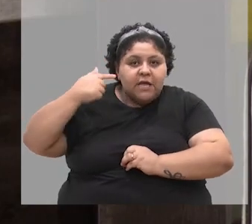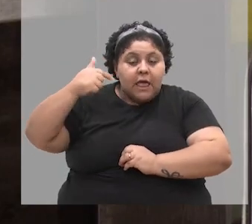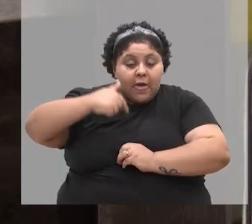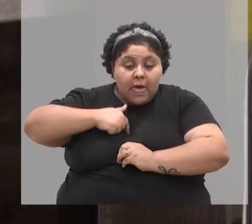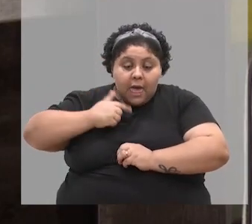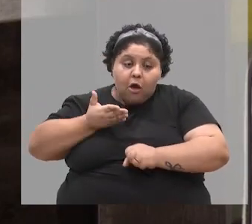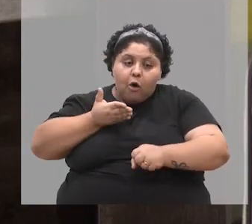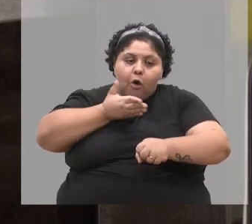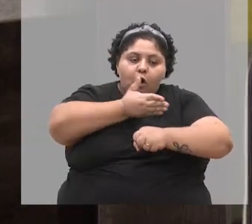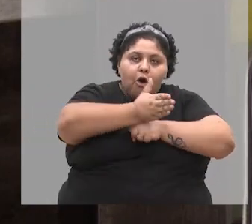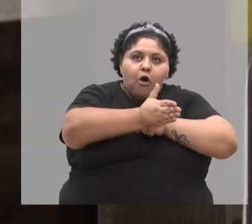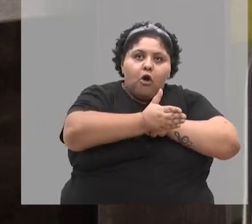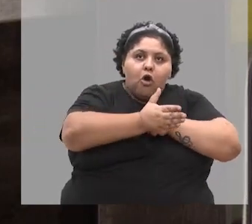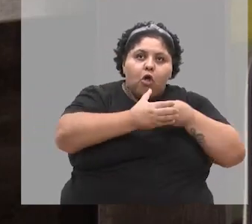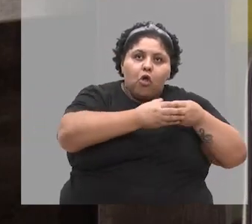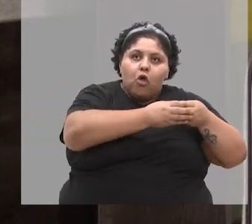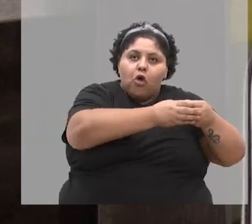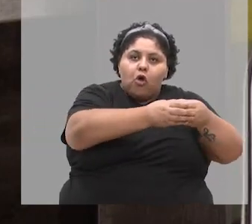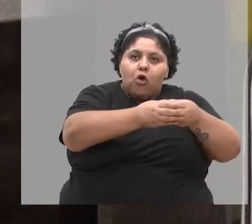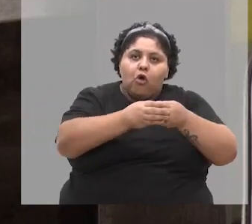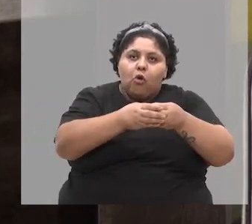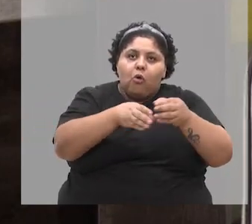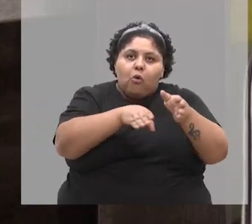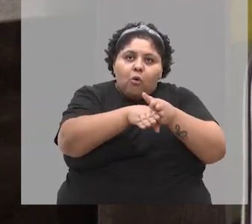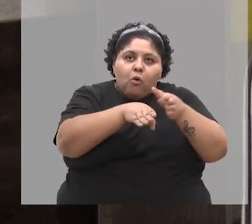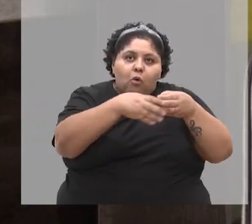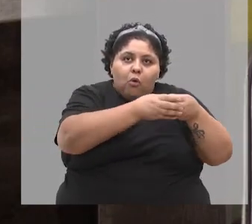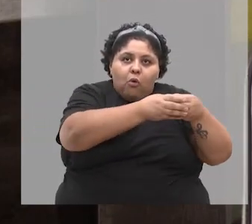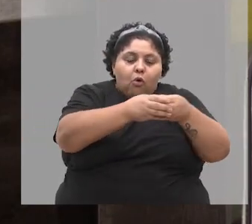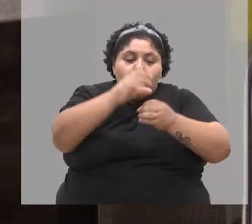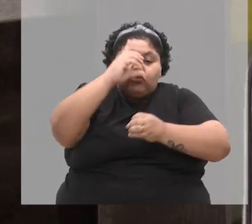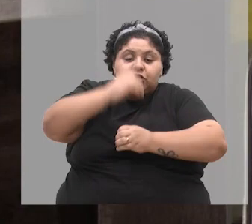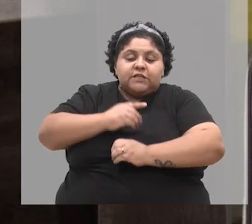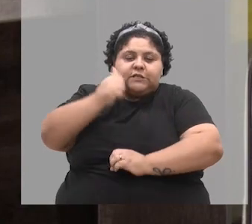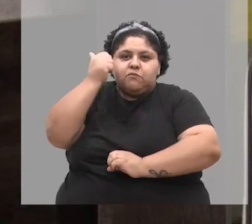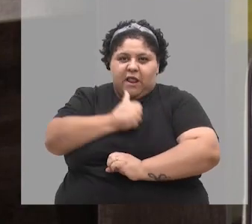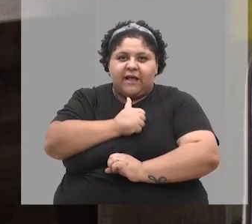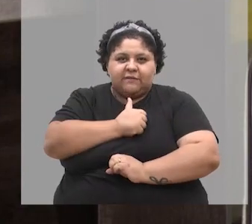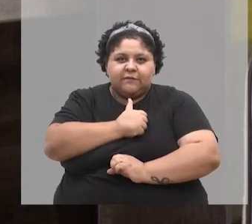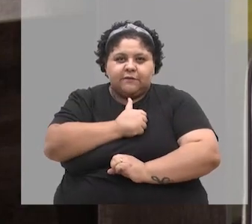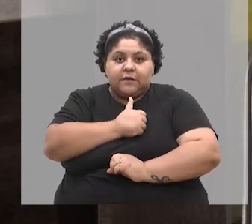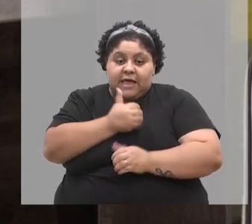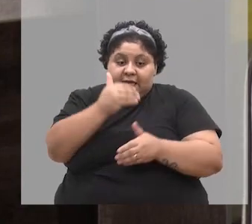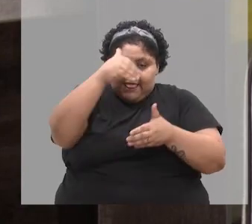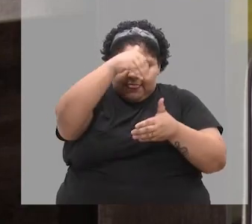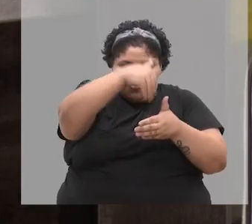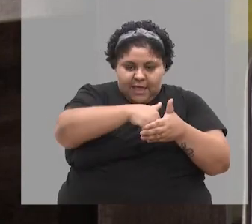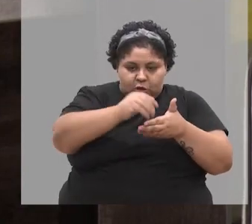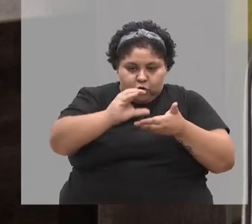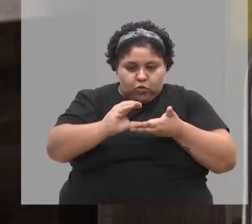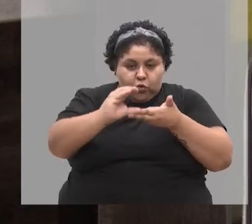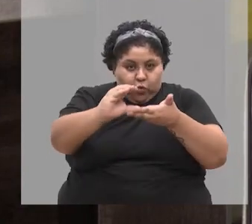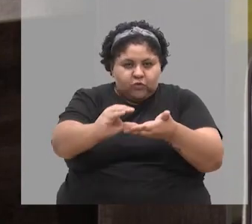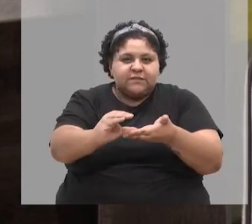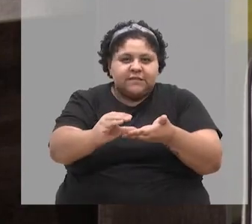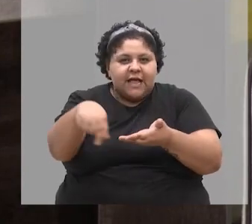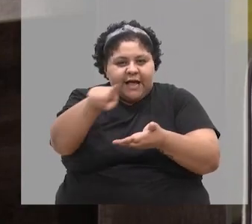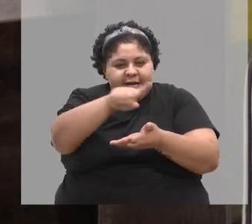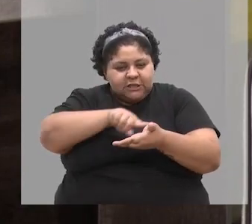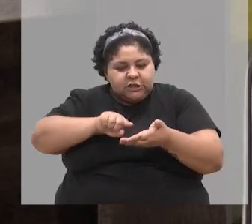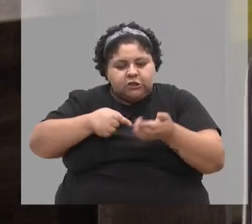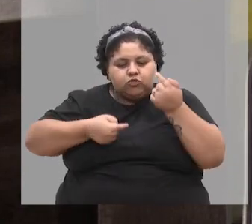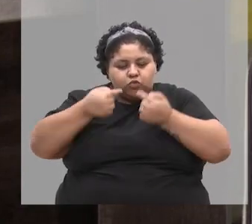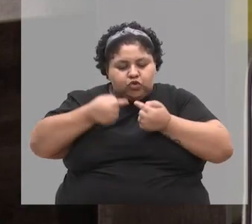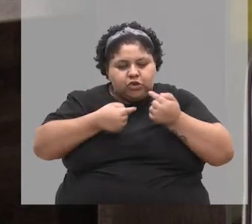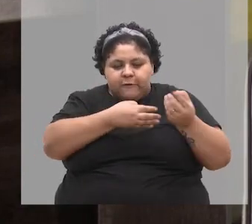estar vereadora, eu participava, veja bem, do CONDIM, que é o Conselho Municipal dos Direitos das Mulheres. E dentro do conselho a gente